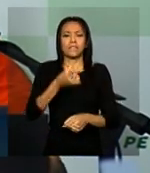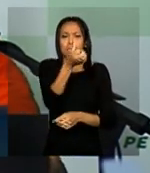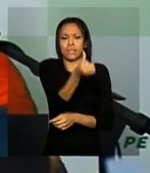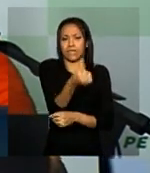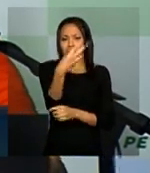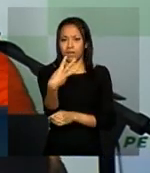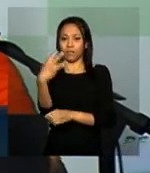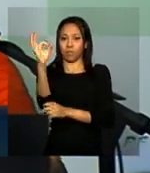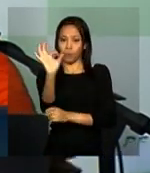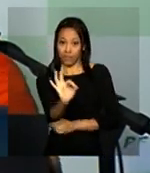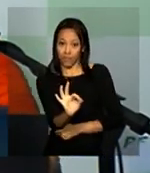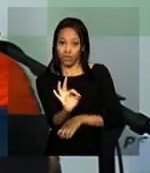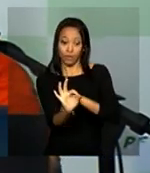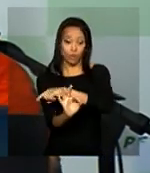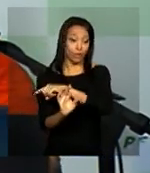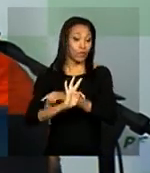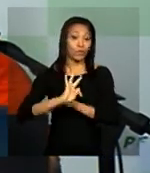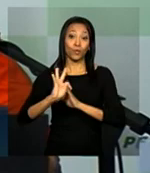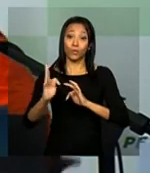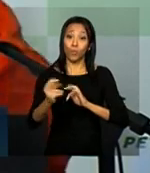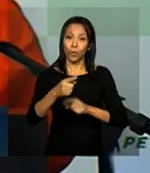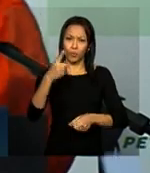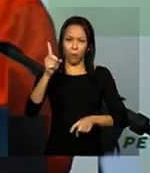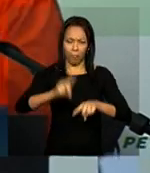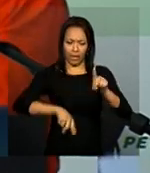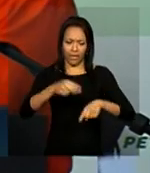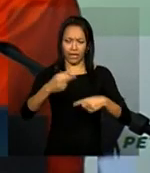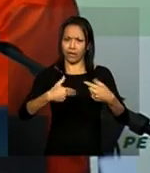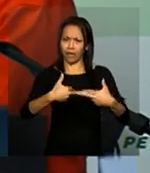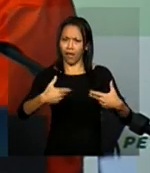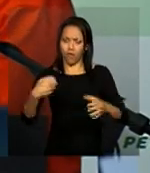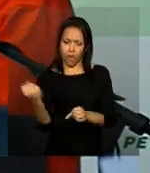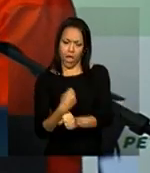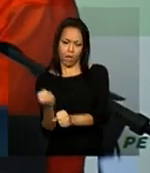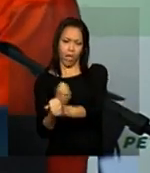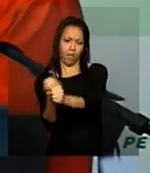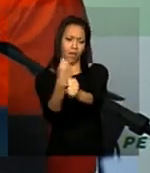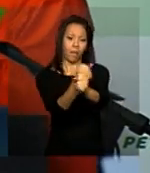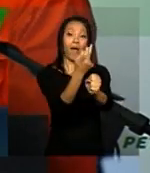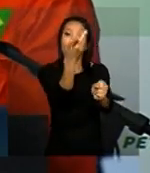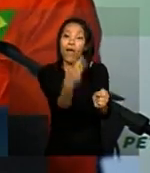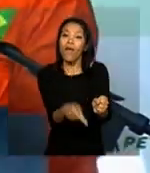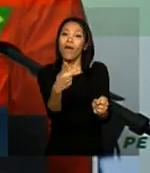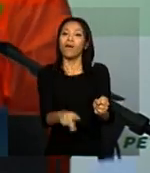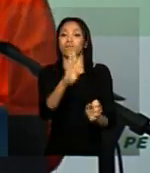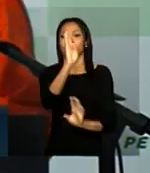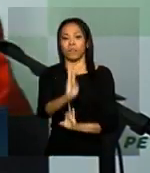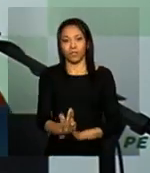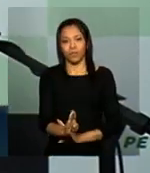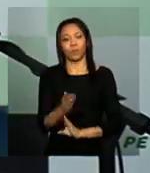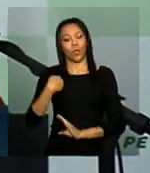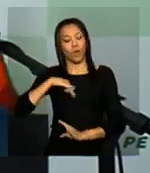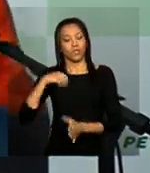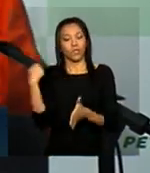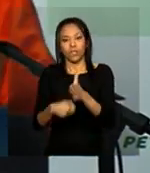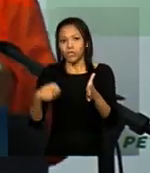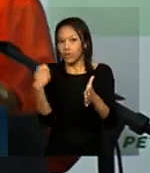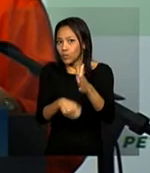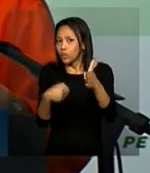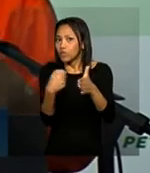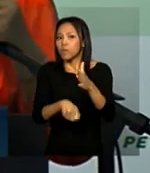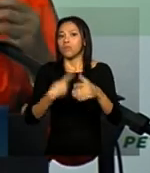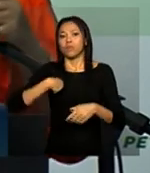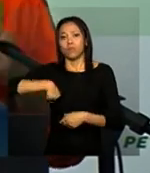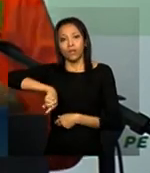63% de conteúdo nacional, que foi uma das brigas que nós tivemos, lutar